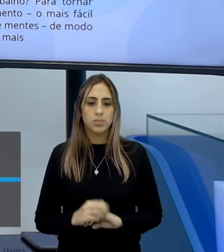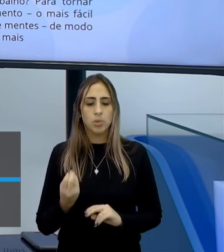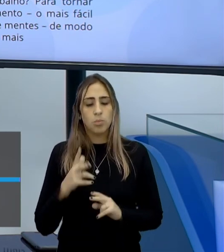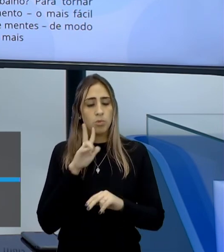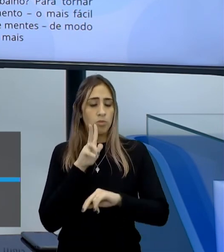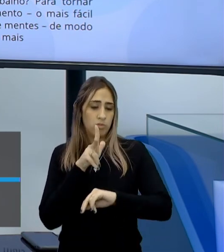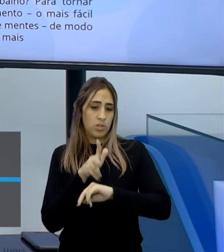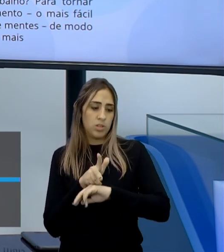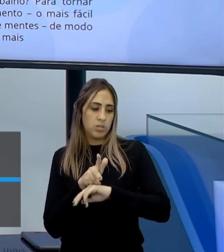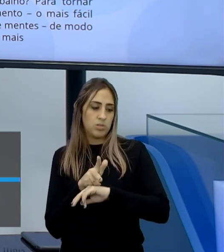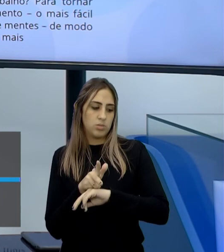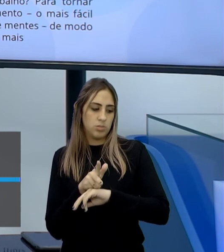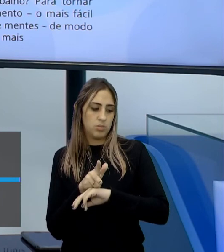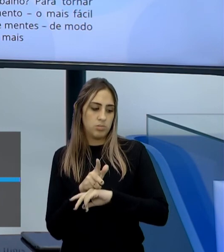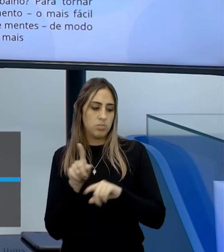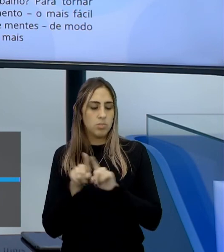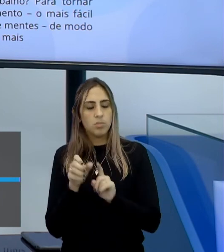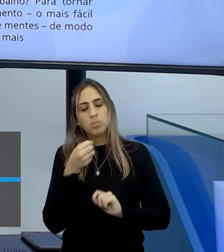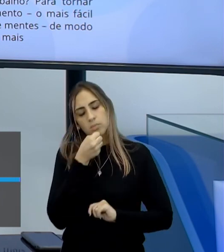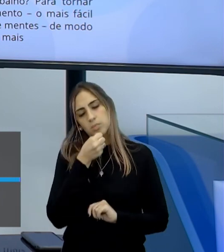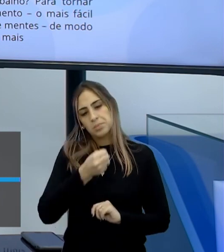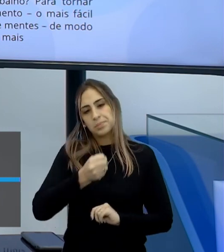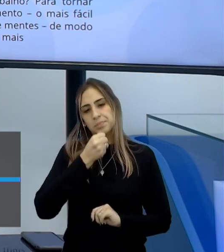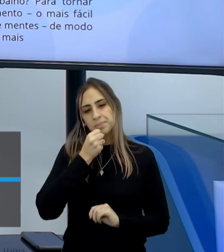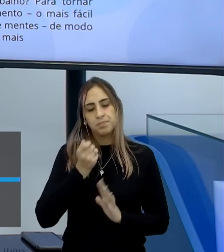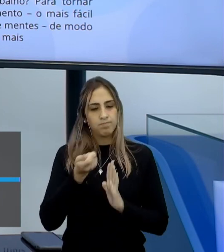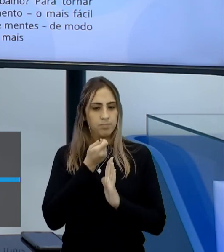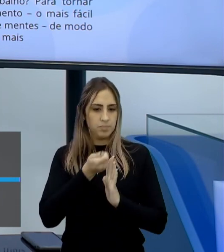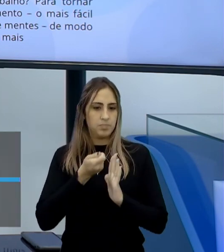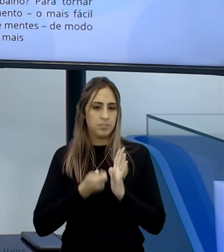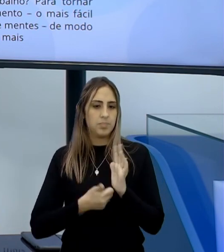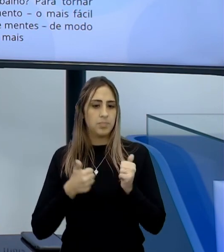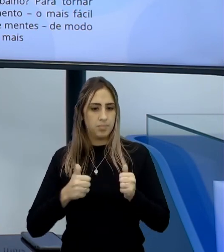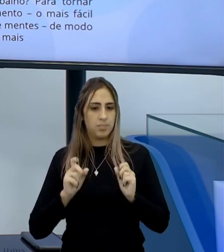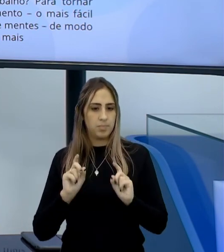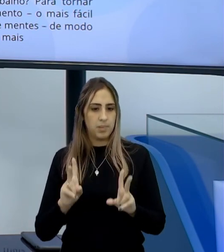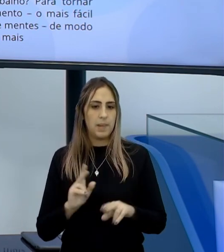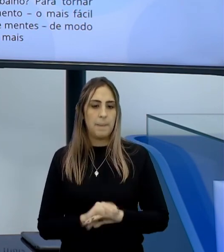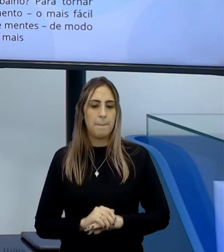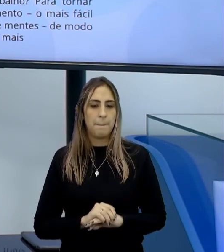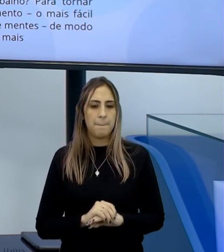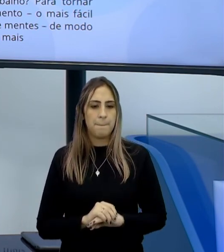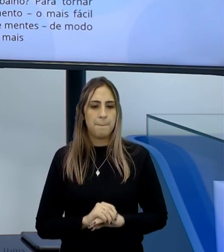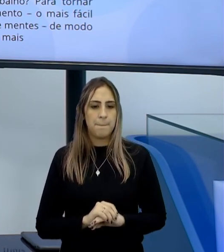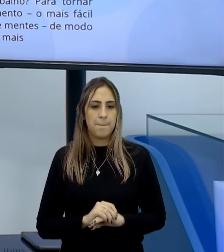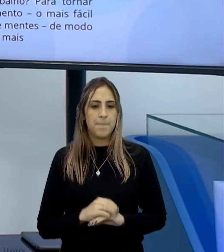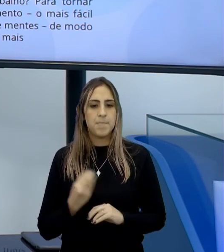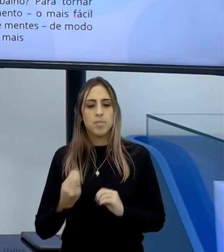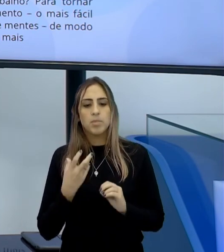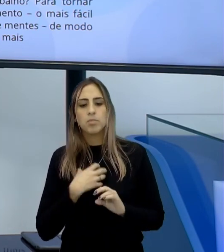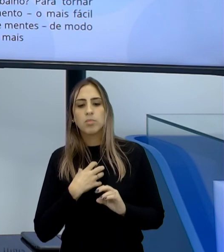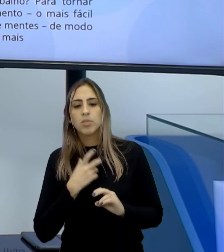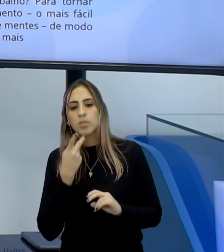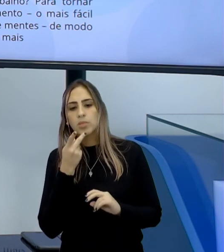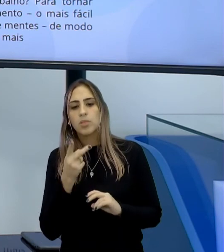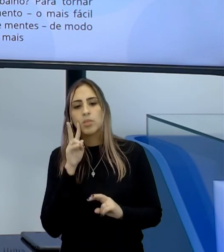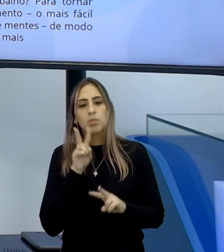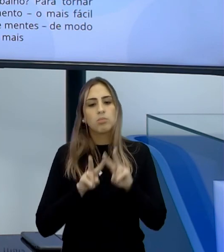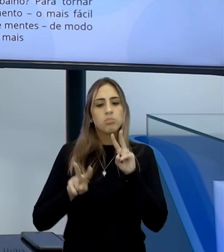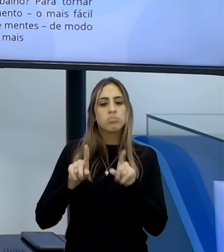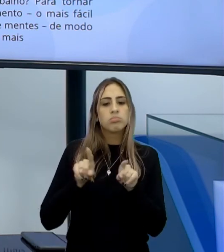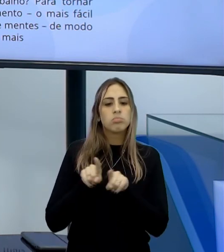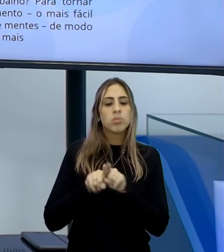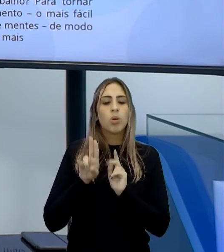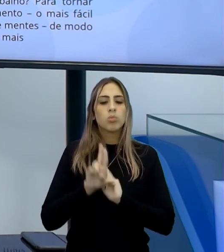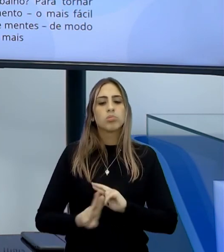vídeo, e uma entrevista aí escrita, tá bom? Como que as falas são marcadas e também observar